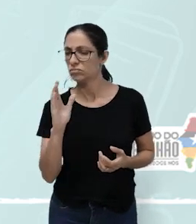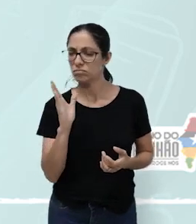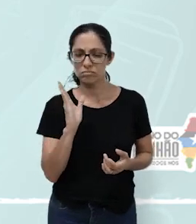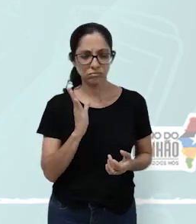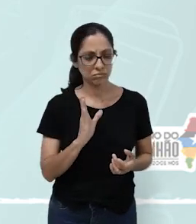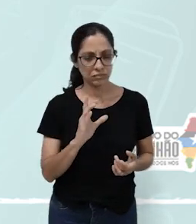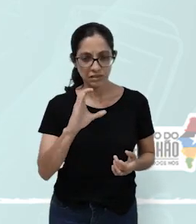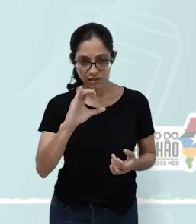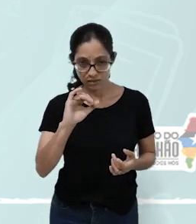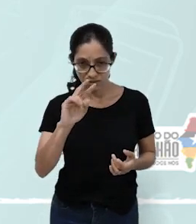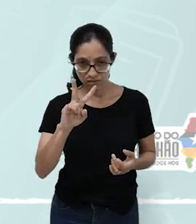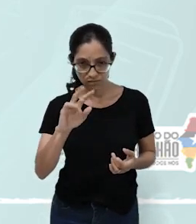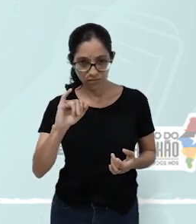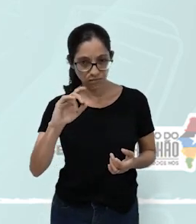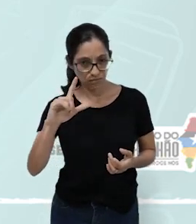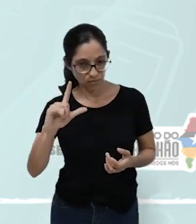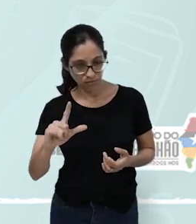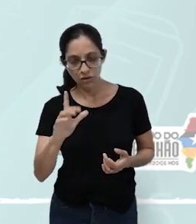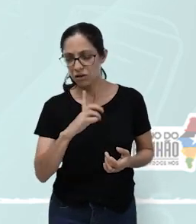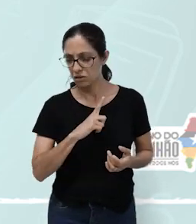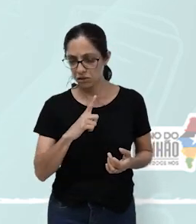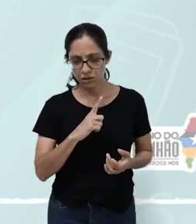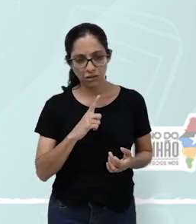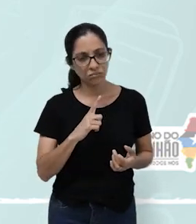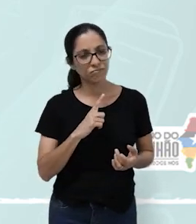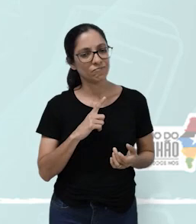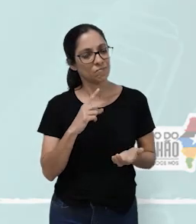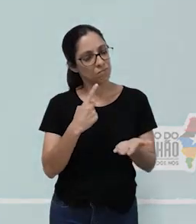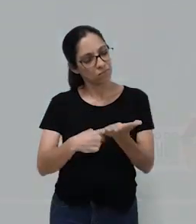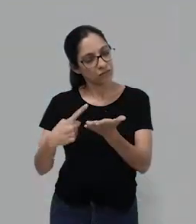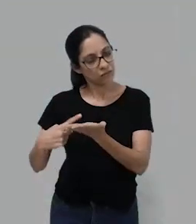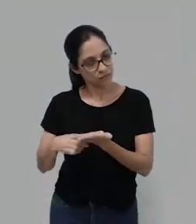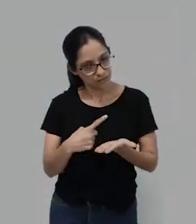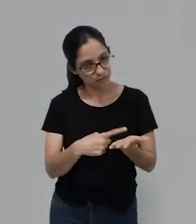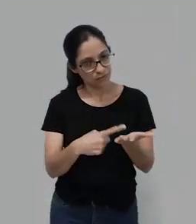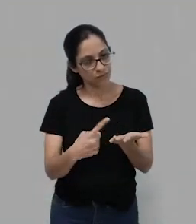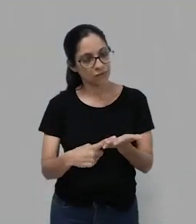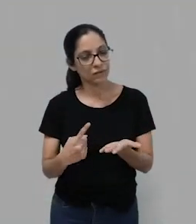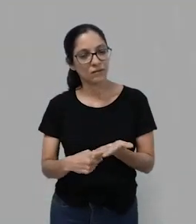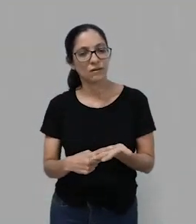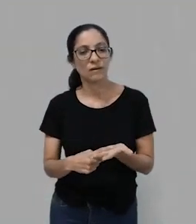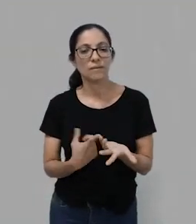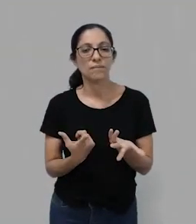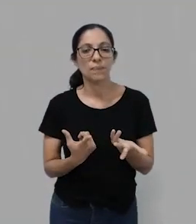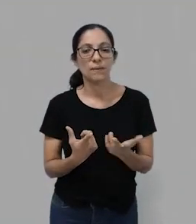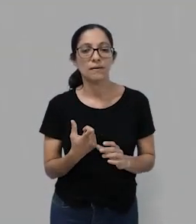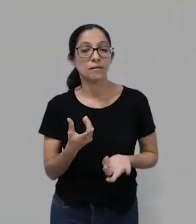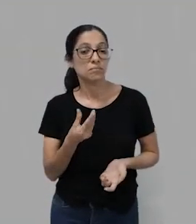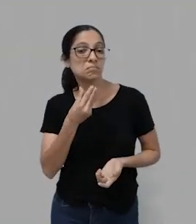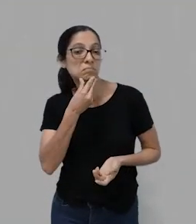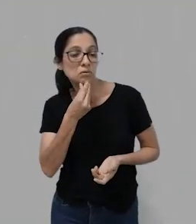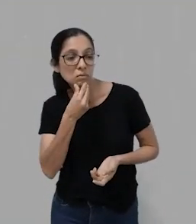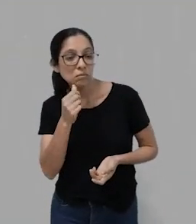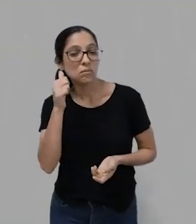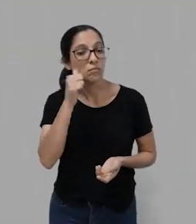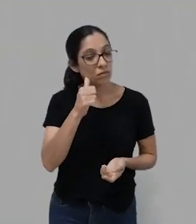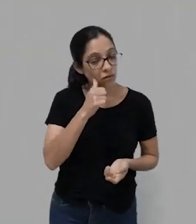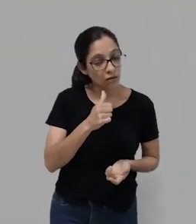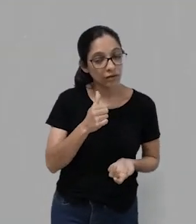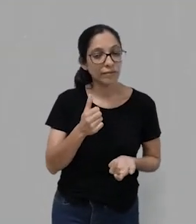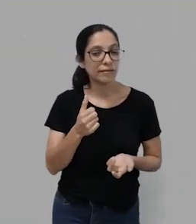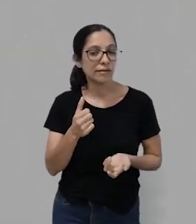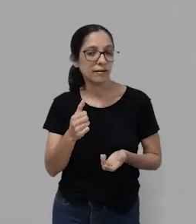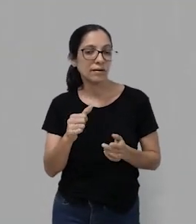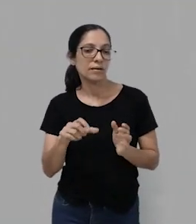minutos. Eles marcam lá, todos esses testes, galera, eles levam em consideração sexo e idade, tá certo? Porque